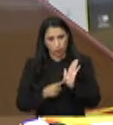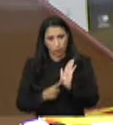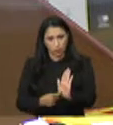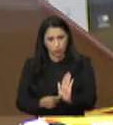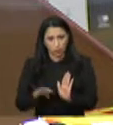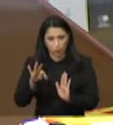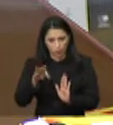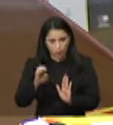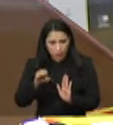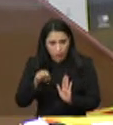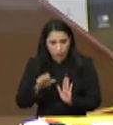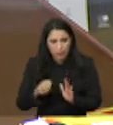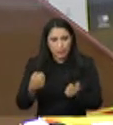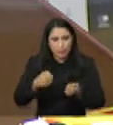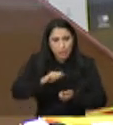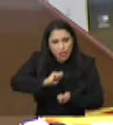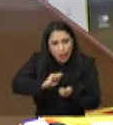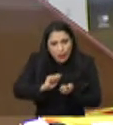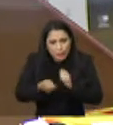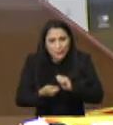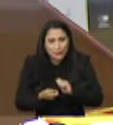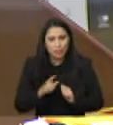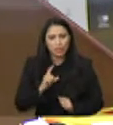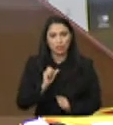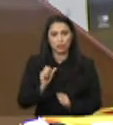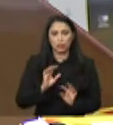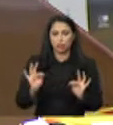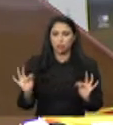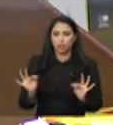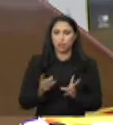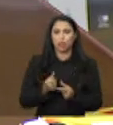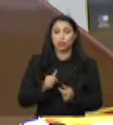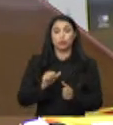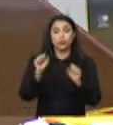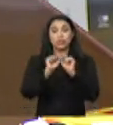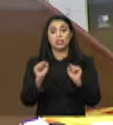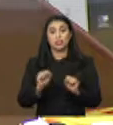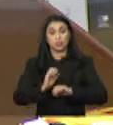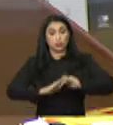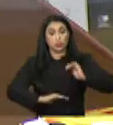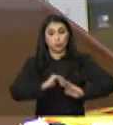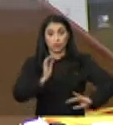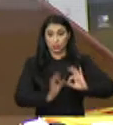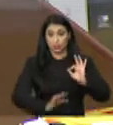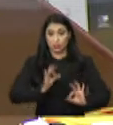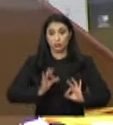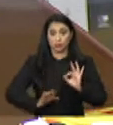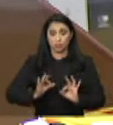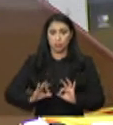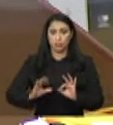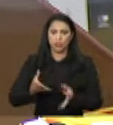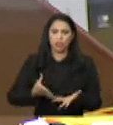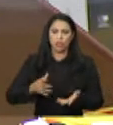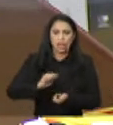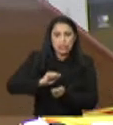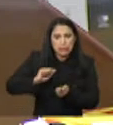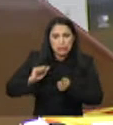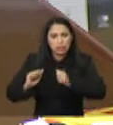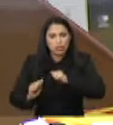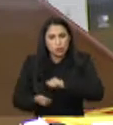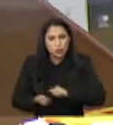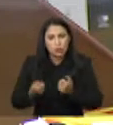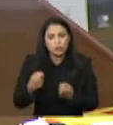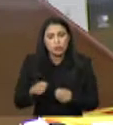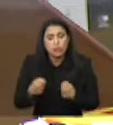essa tese precisa de ajustes para não combinarem completa subversão do sistema de competência judiciais e esses ajustes